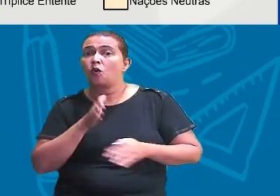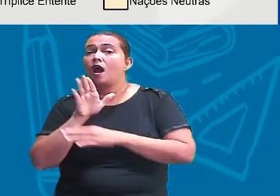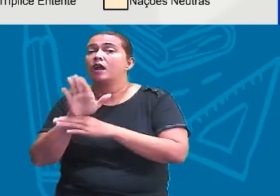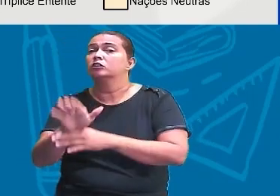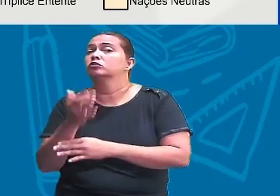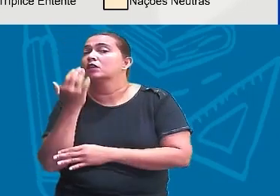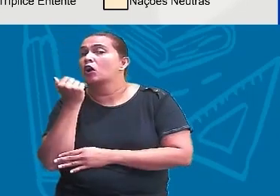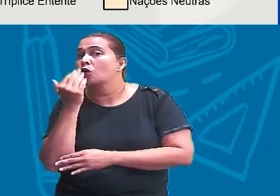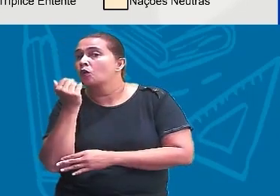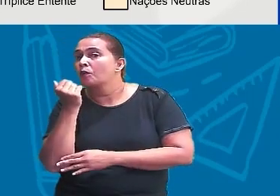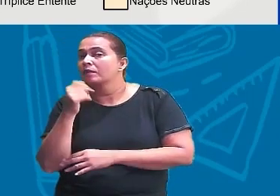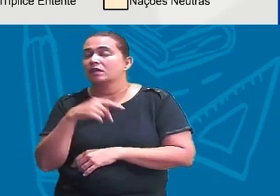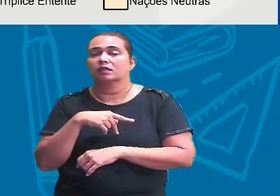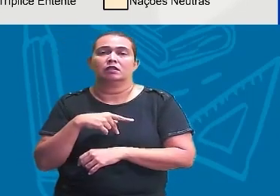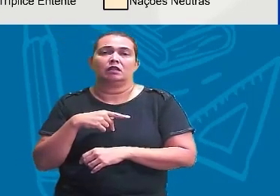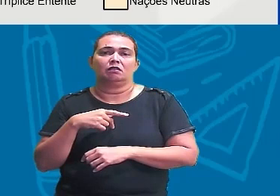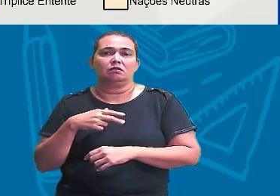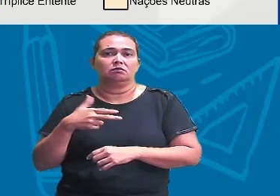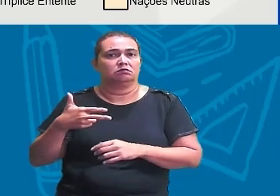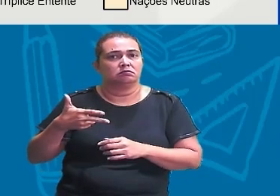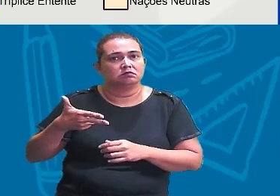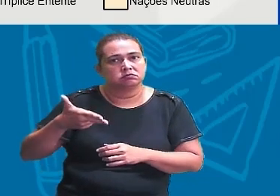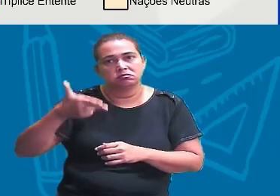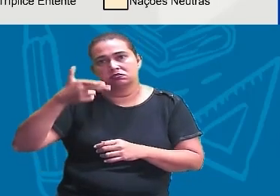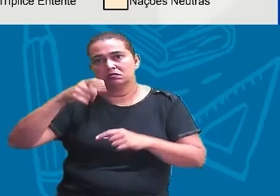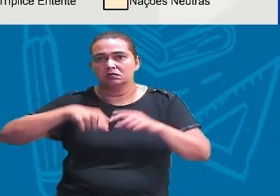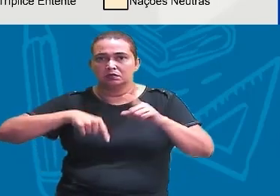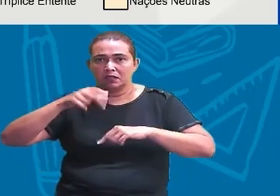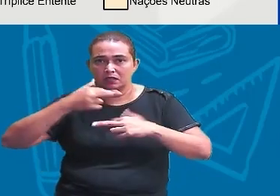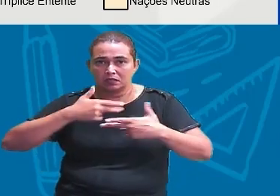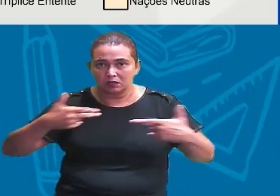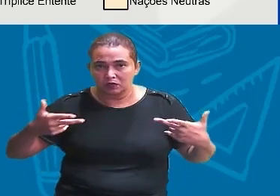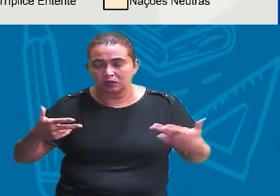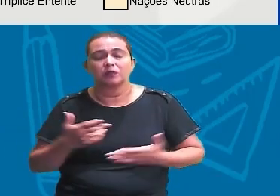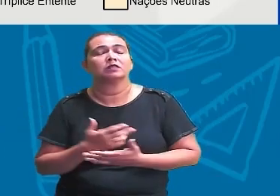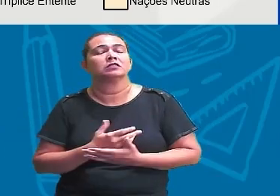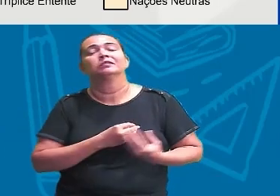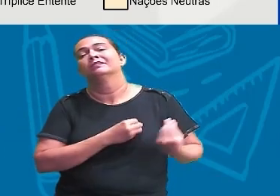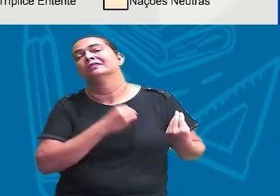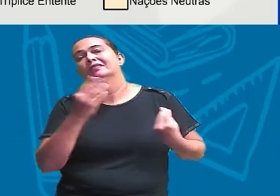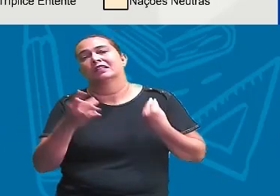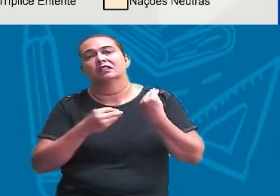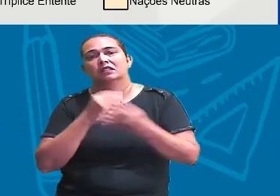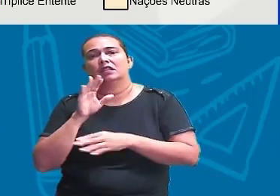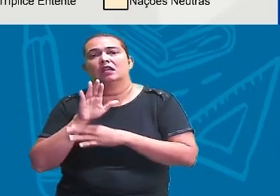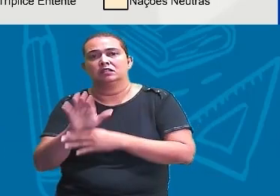mundo inteiro, países do mundo inteiro, vão se envolver, né, nesse conflito.